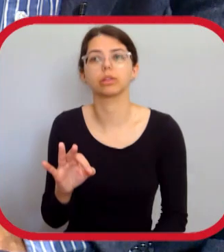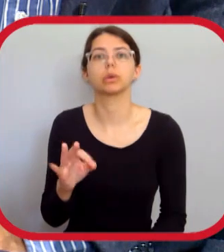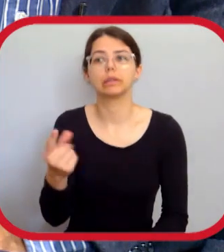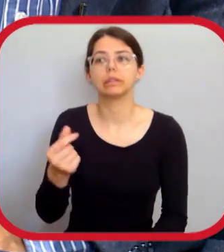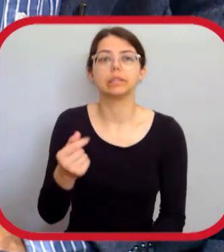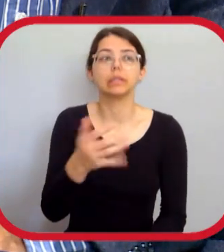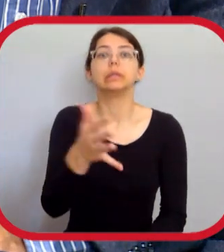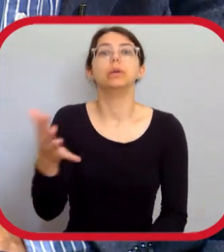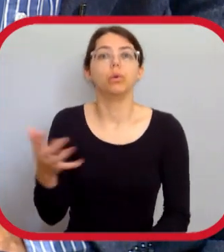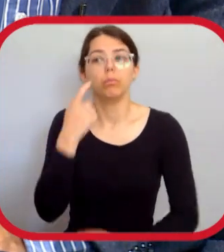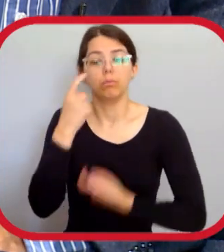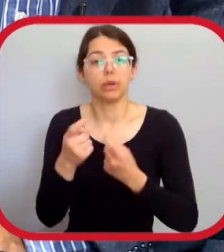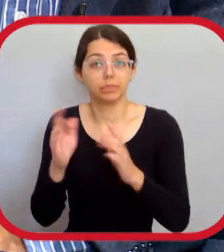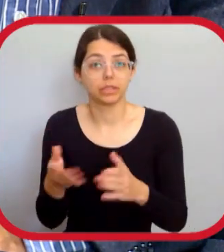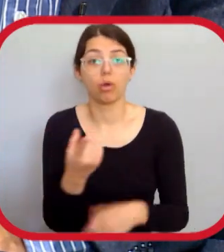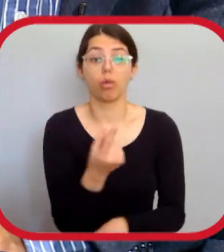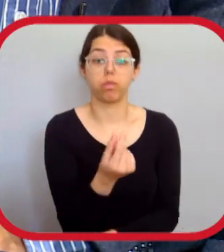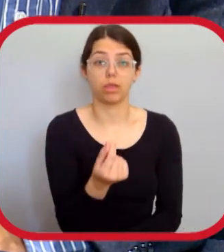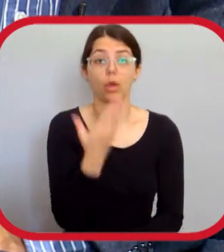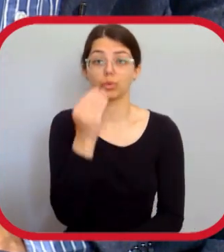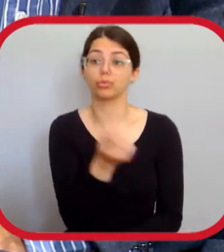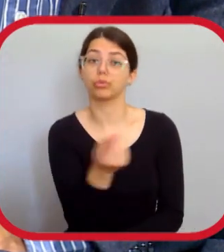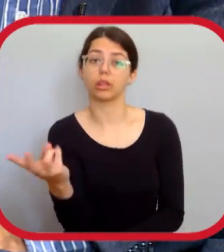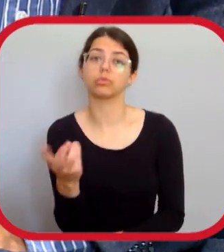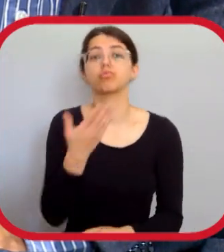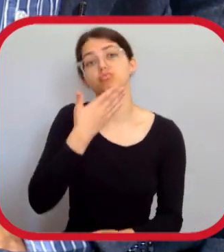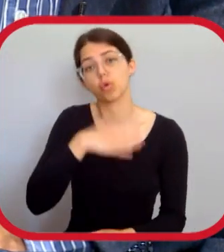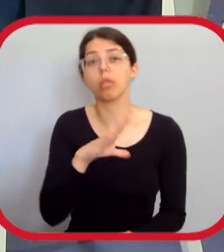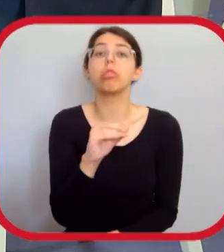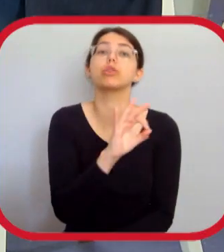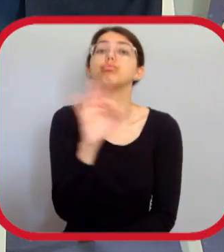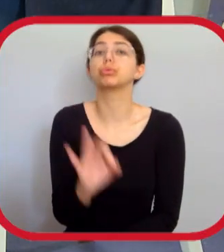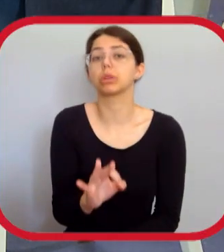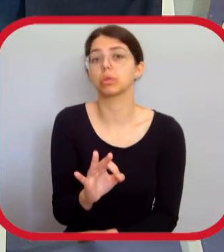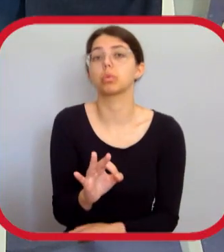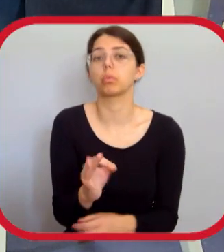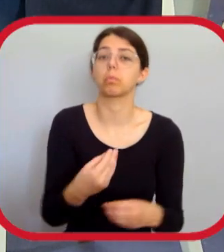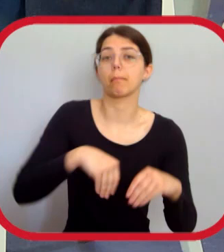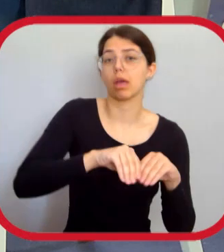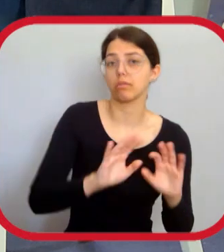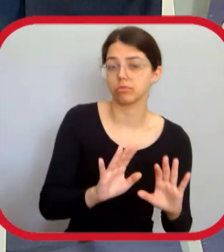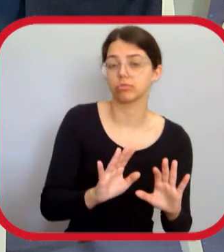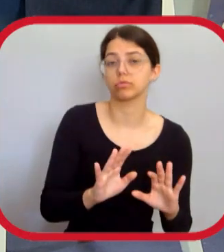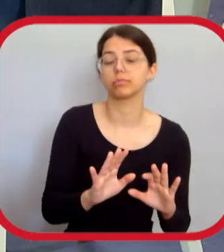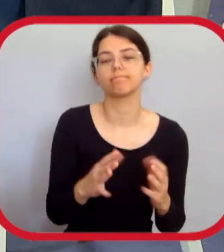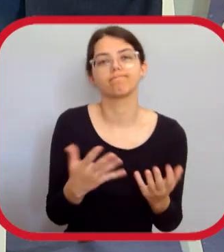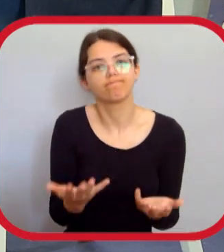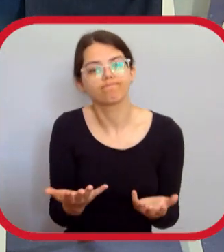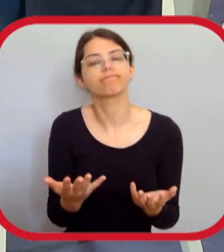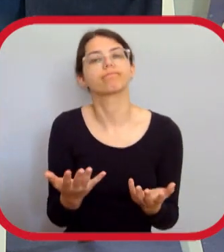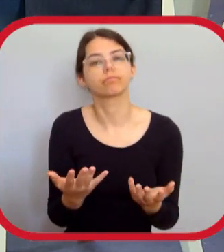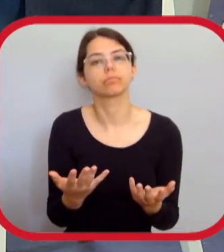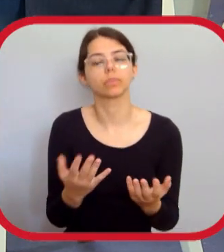20%, menos que isso duvido que haja. Esse dinheiro dos estudantes vai comatar 10% dessa falha. Okay?